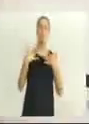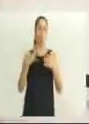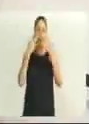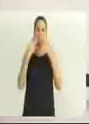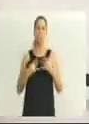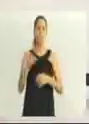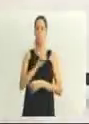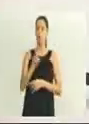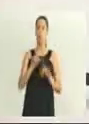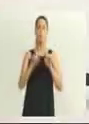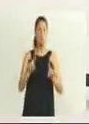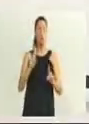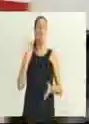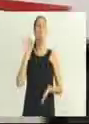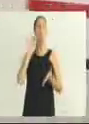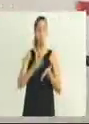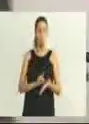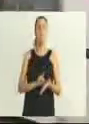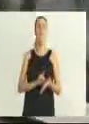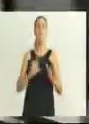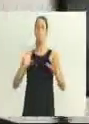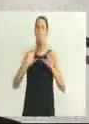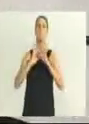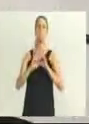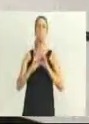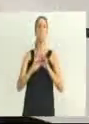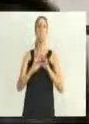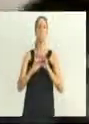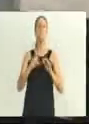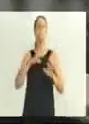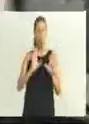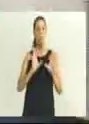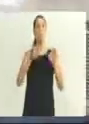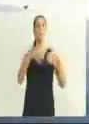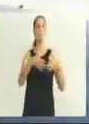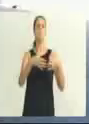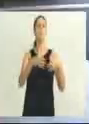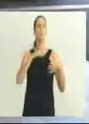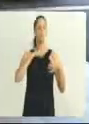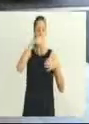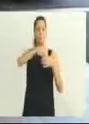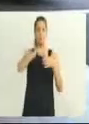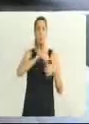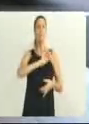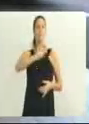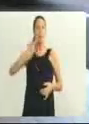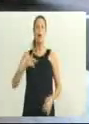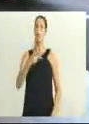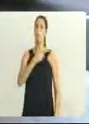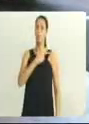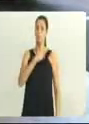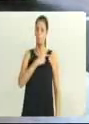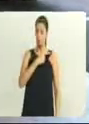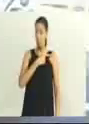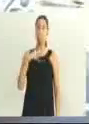um de costas para o outro. Não, ela está absolutamente representada, a comissão, pelas bancadas dessa casa aqui, pelos blocos, pelo